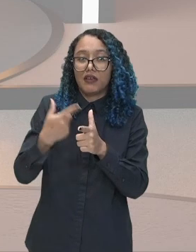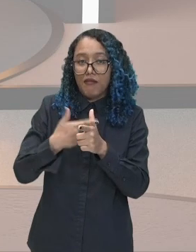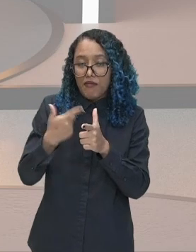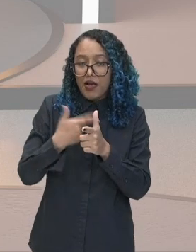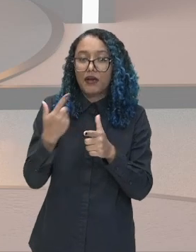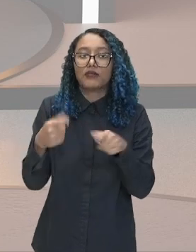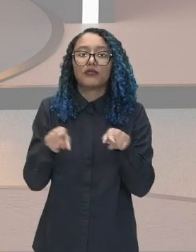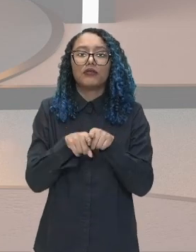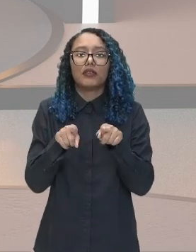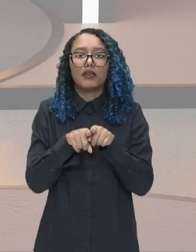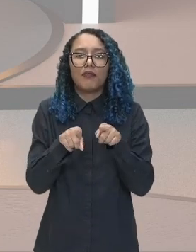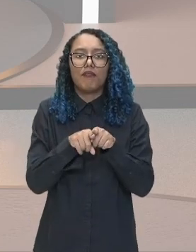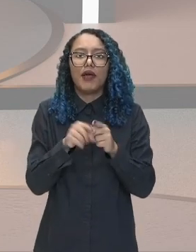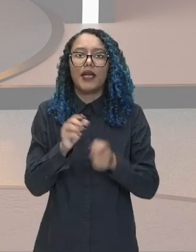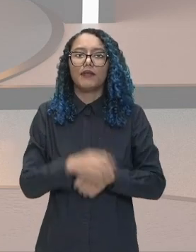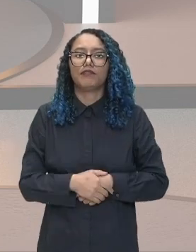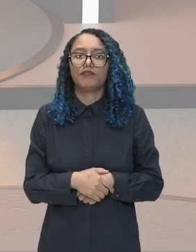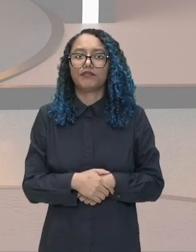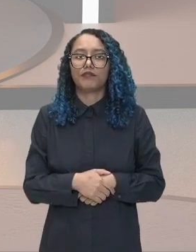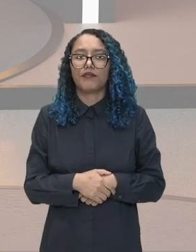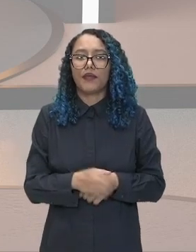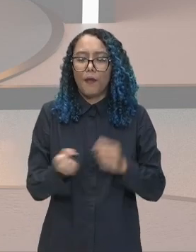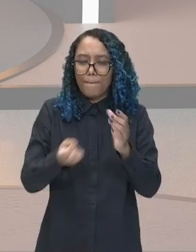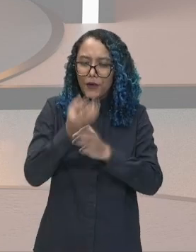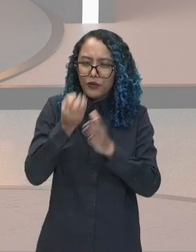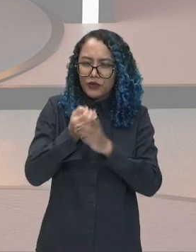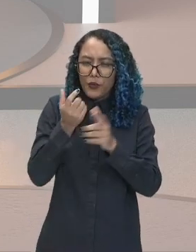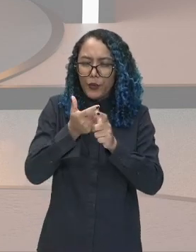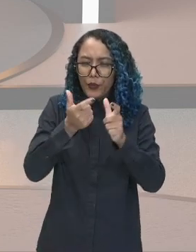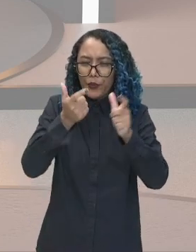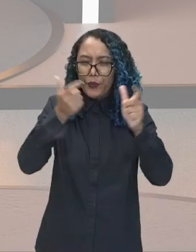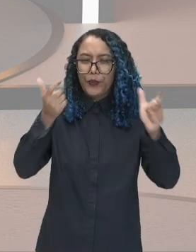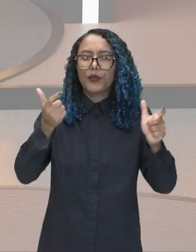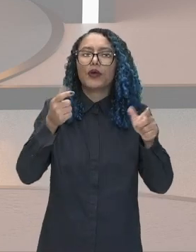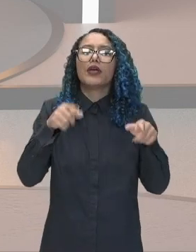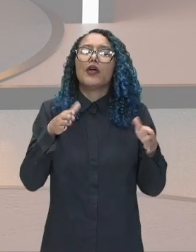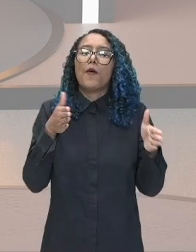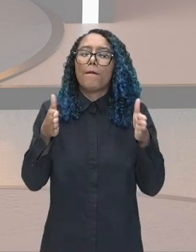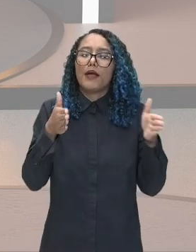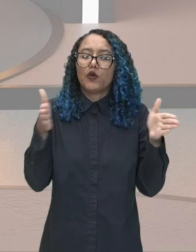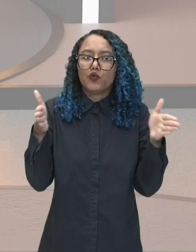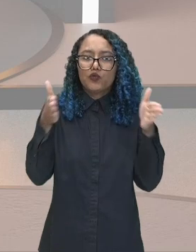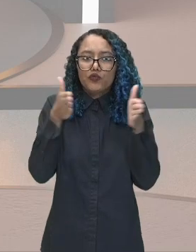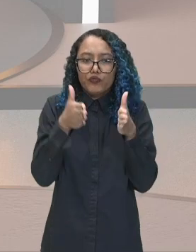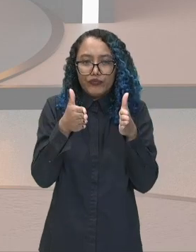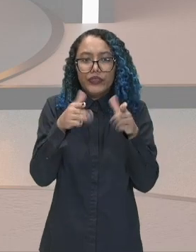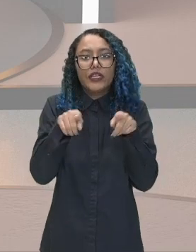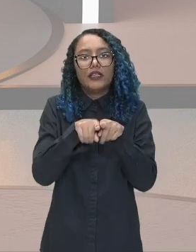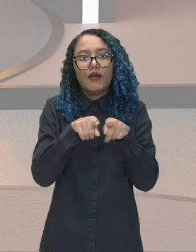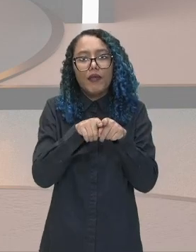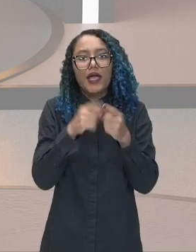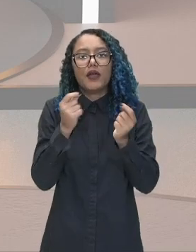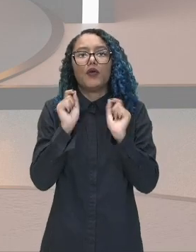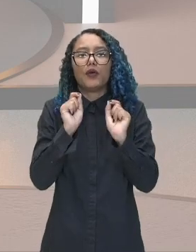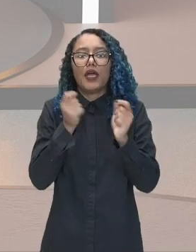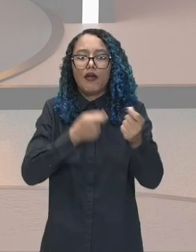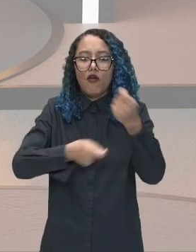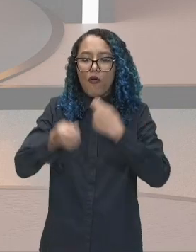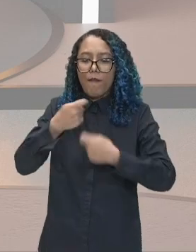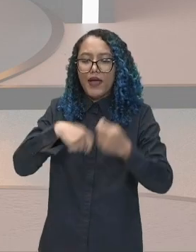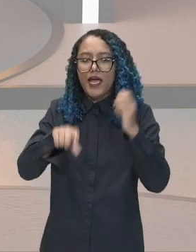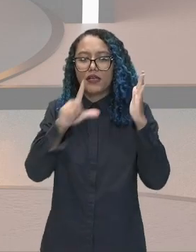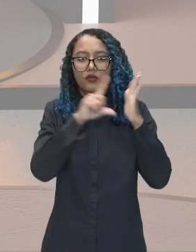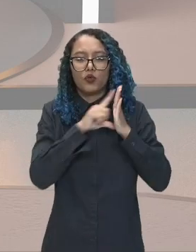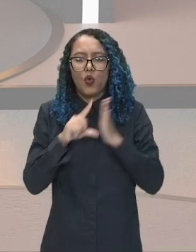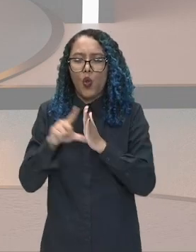em massas, ou em massa, e em curto espaço de tempo, aumentando também o comércio. Então, vai aumentar o comércio, porque nós